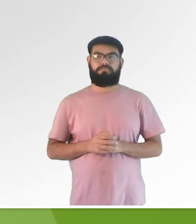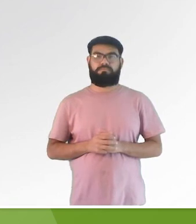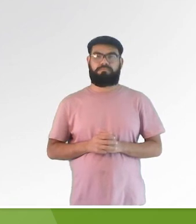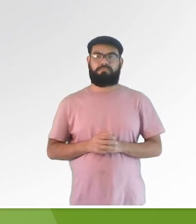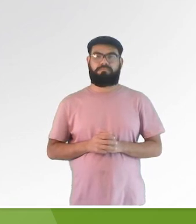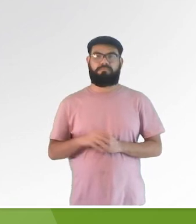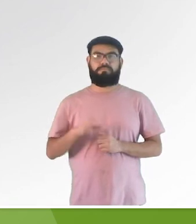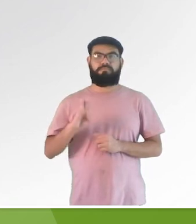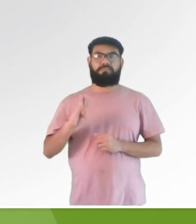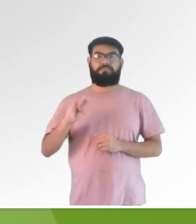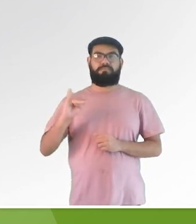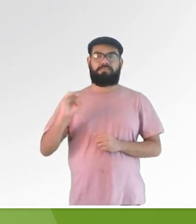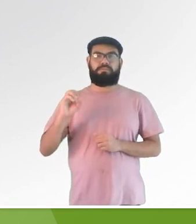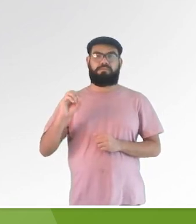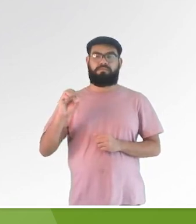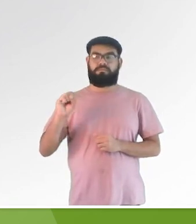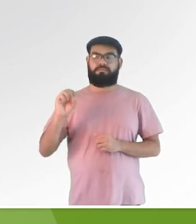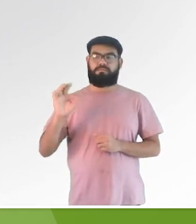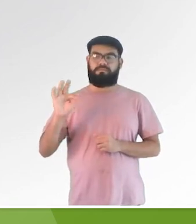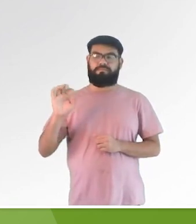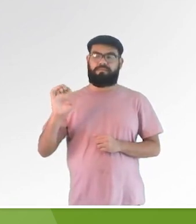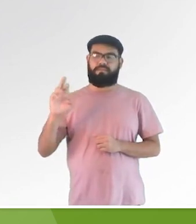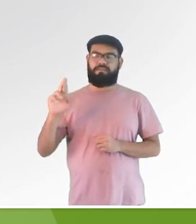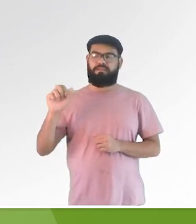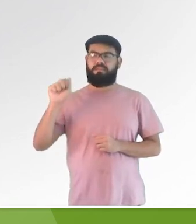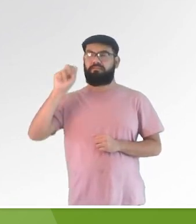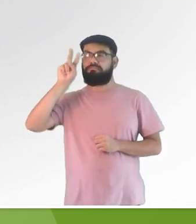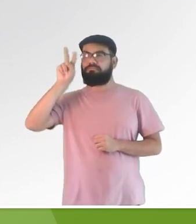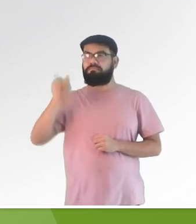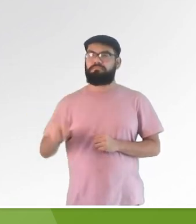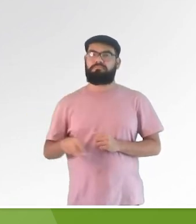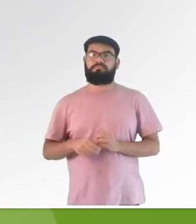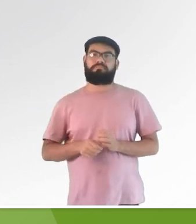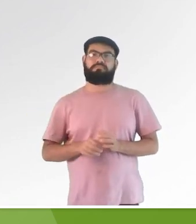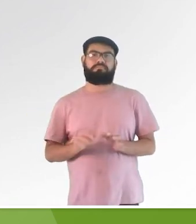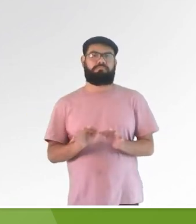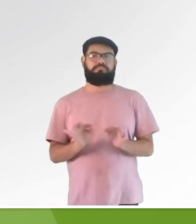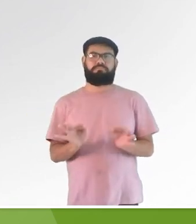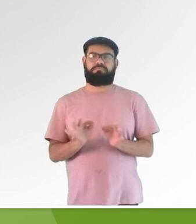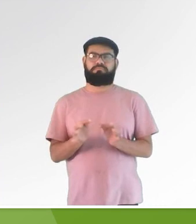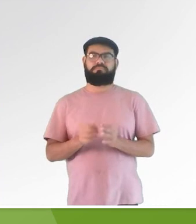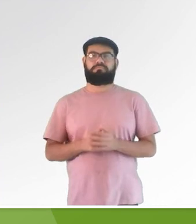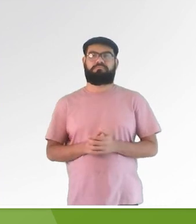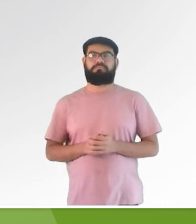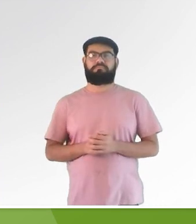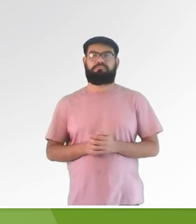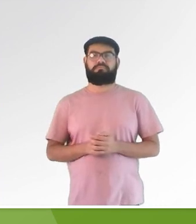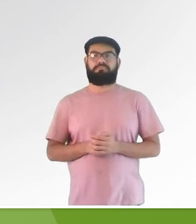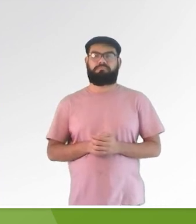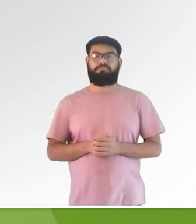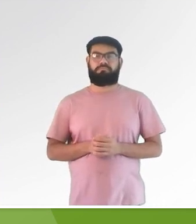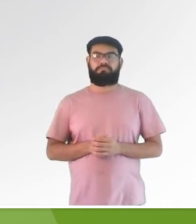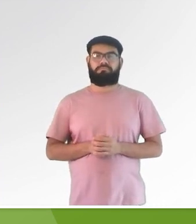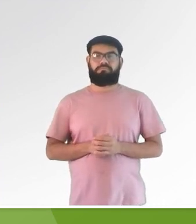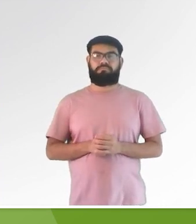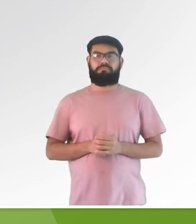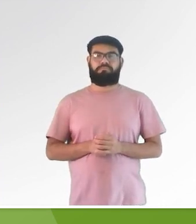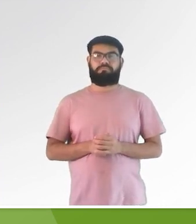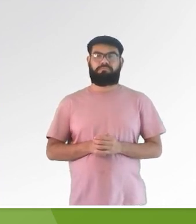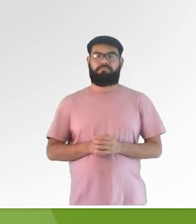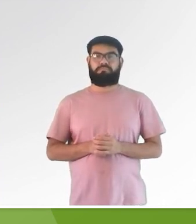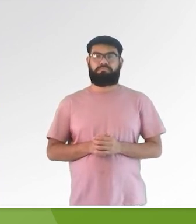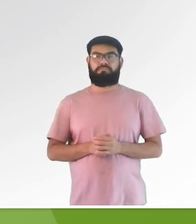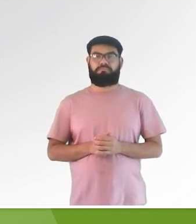biosfera. E nesse conceito, olha só, é bem simples. Apesar de que ele compreende, olha só,